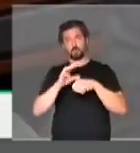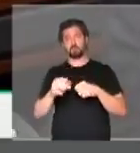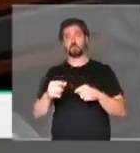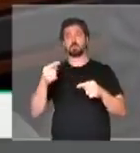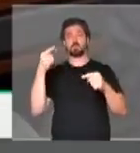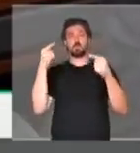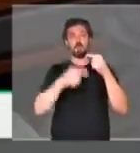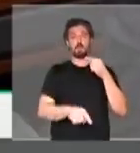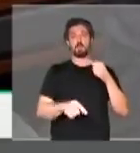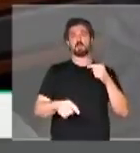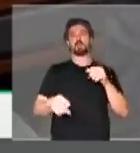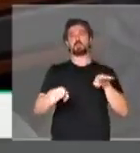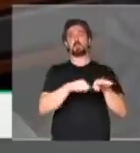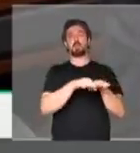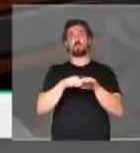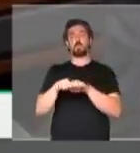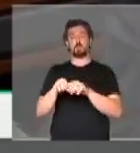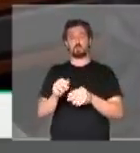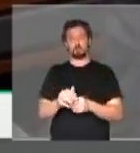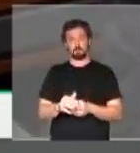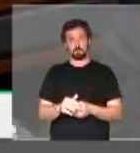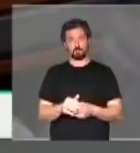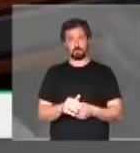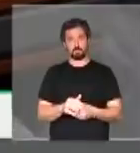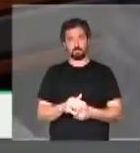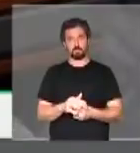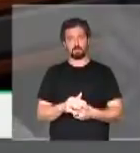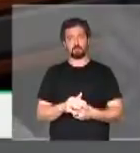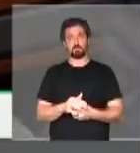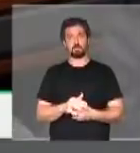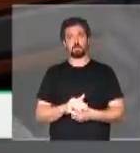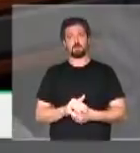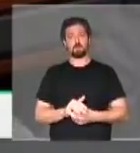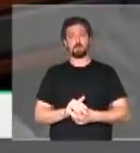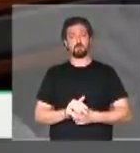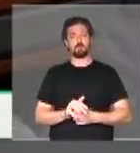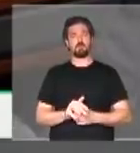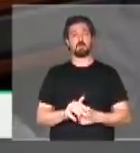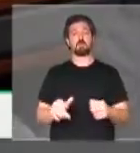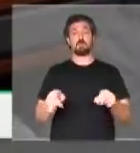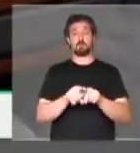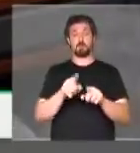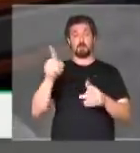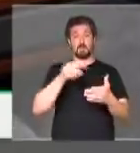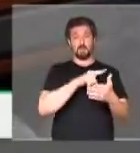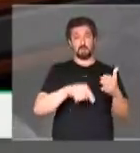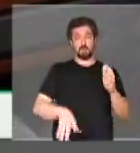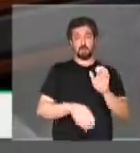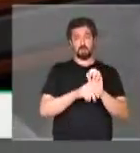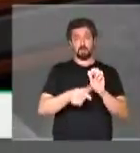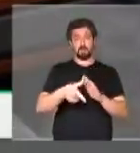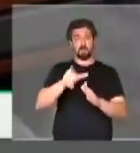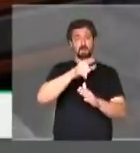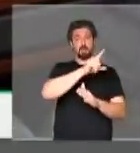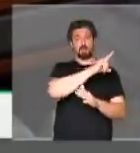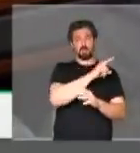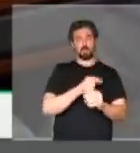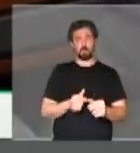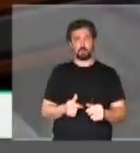por lesa ao princípio da isonomia. Por fim, a revoga das emendas